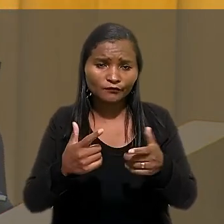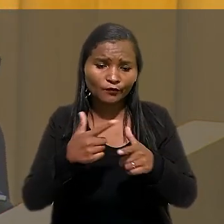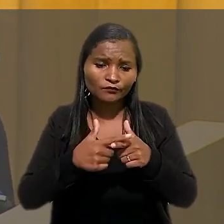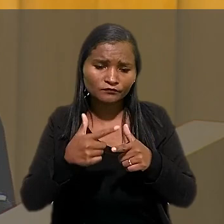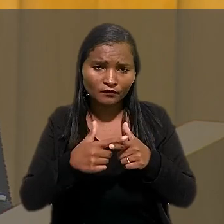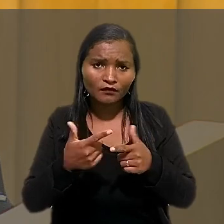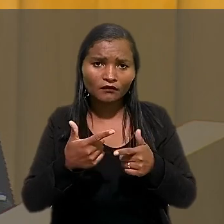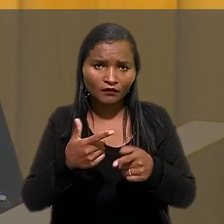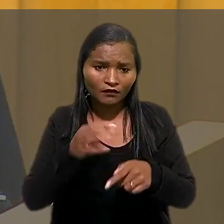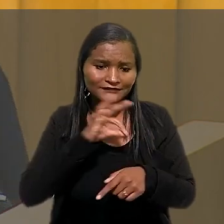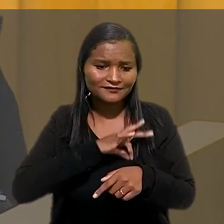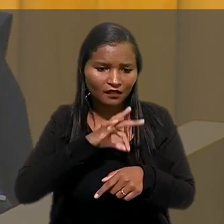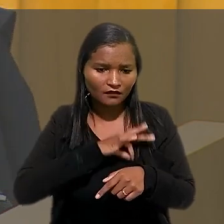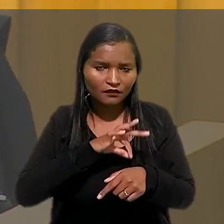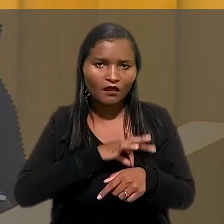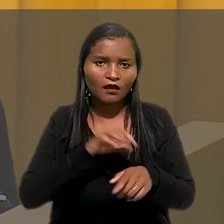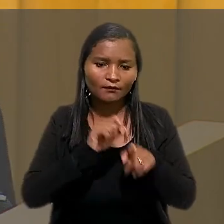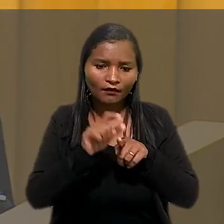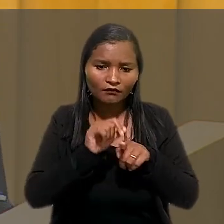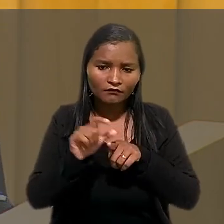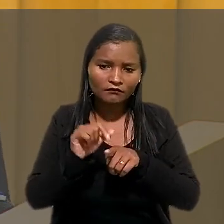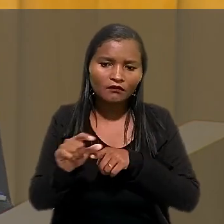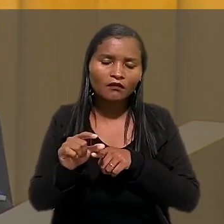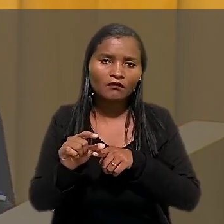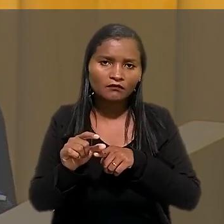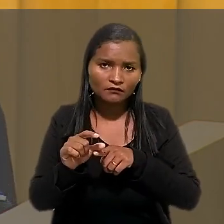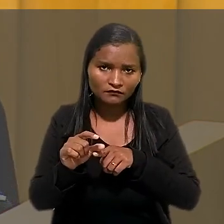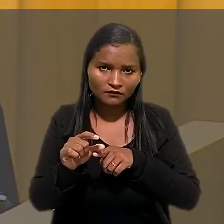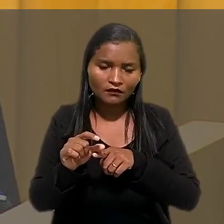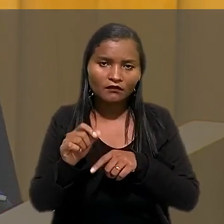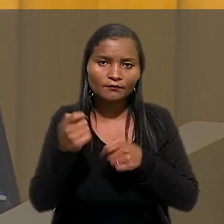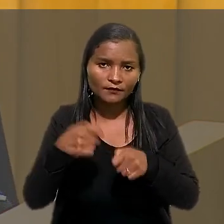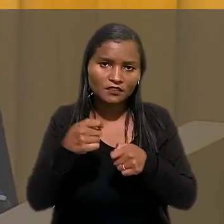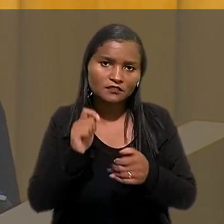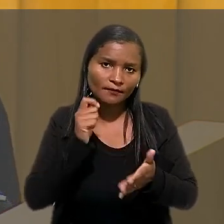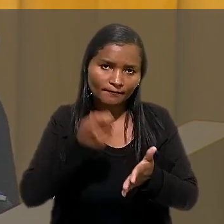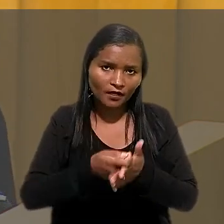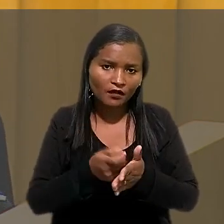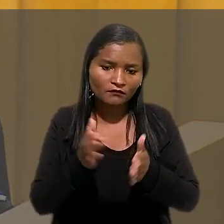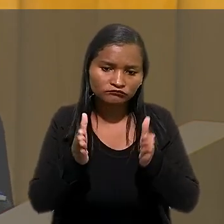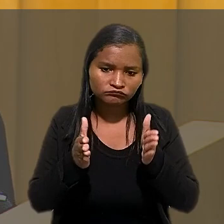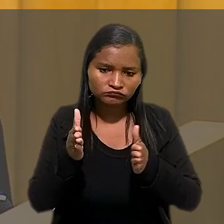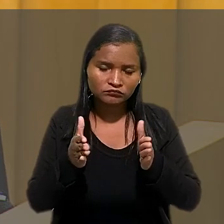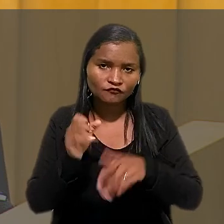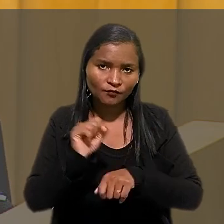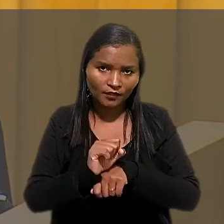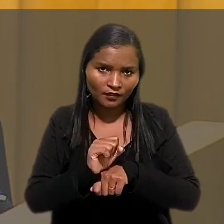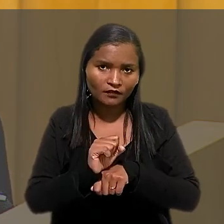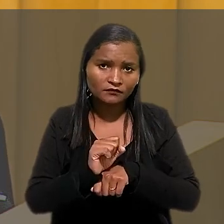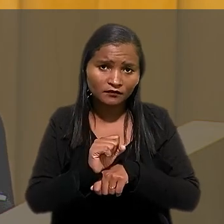resultantes, salários, parcelas, etc., e dedução do que foi pago por ocasião da